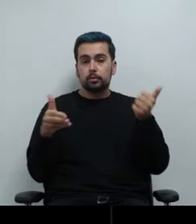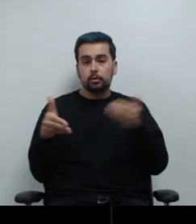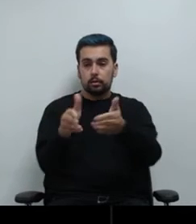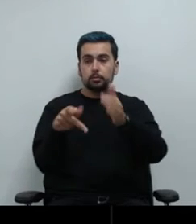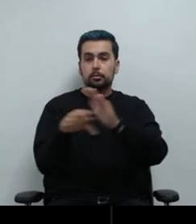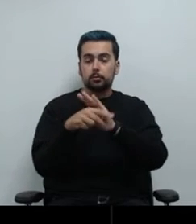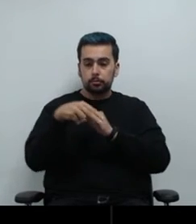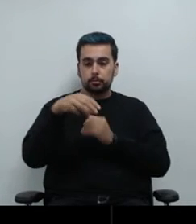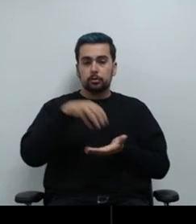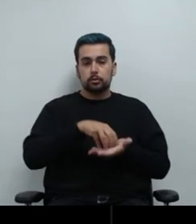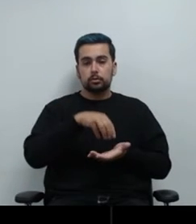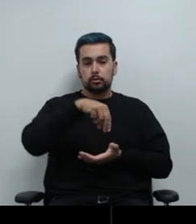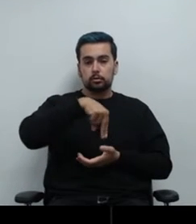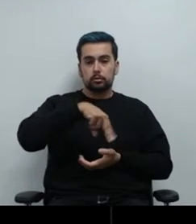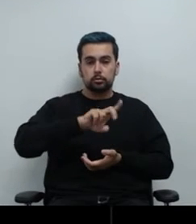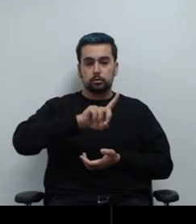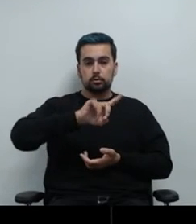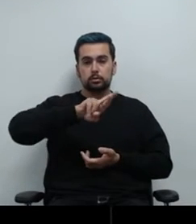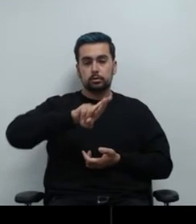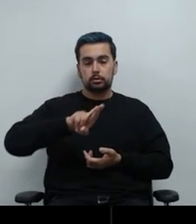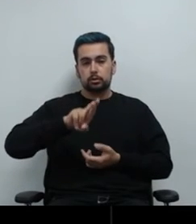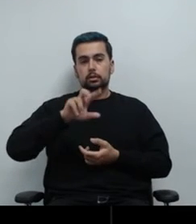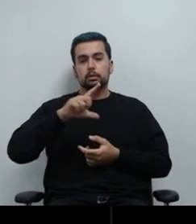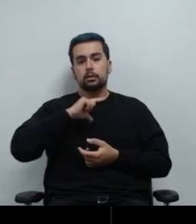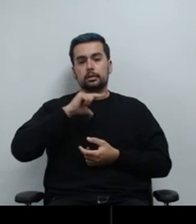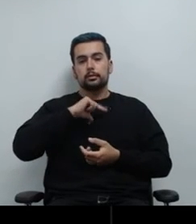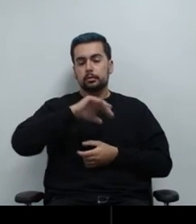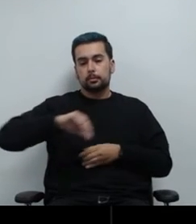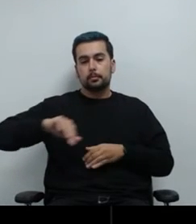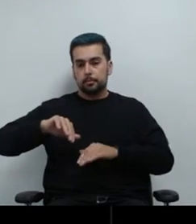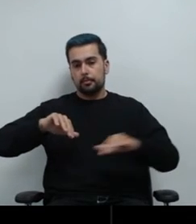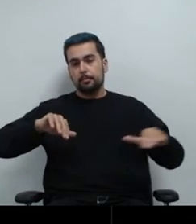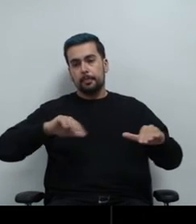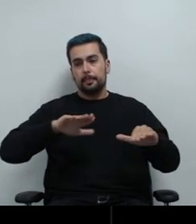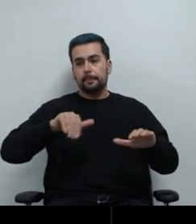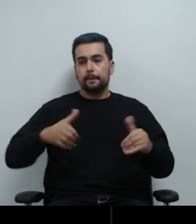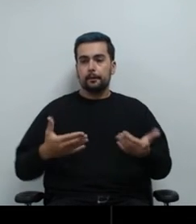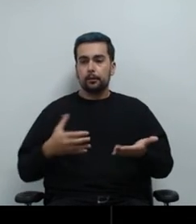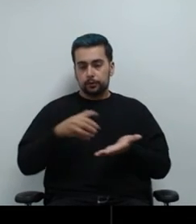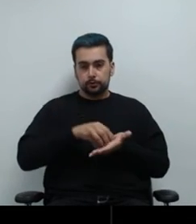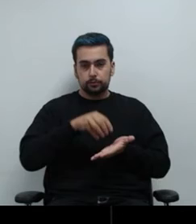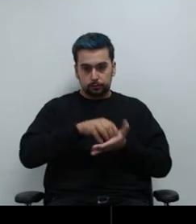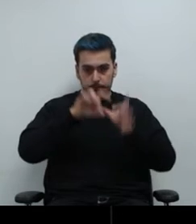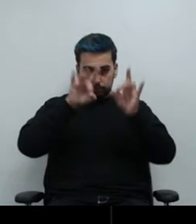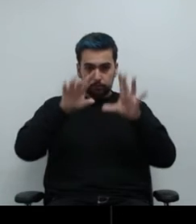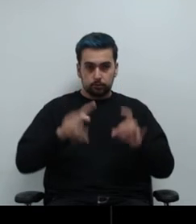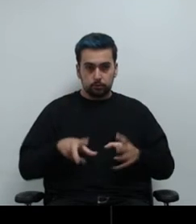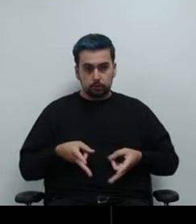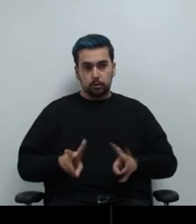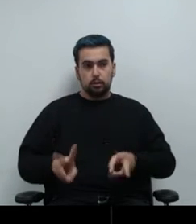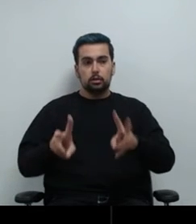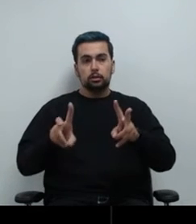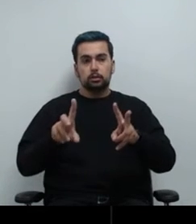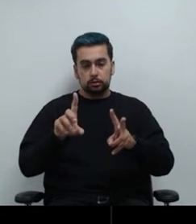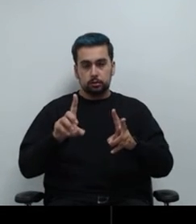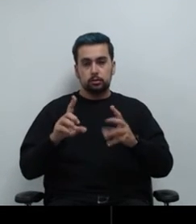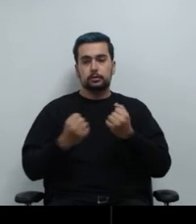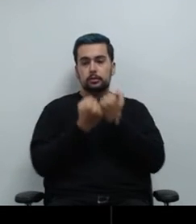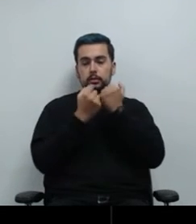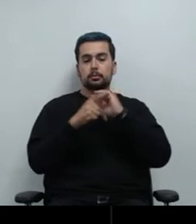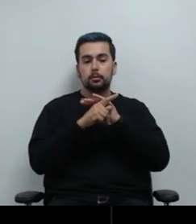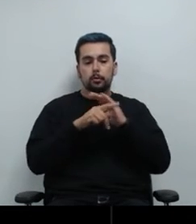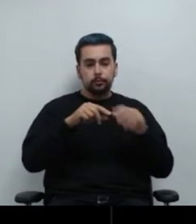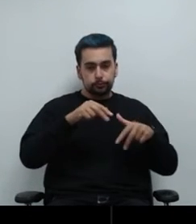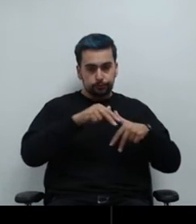para o NUDIR seria haver uma cisão, né? Então, manteria-se o núcleo especializado de defesa da diversidade sexual e de